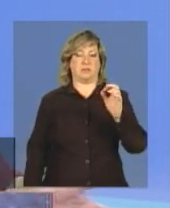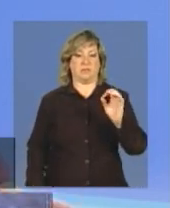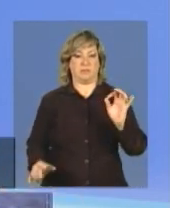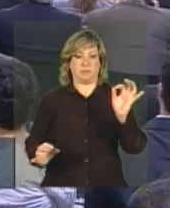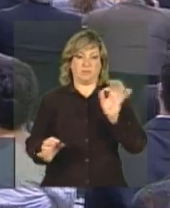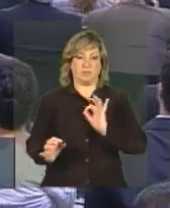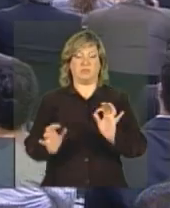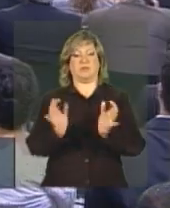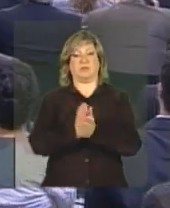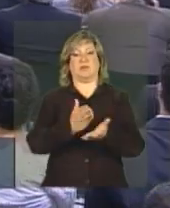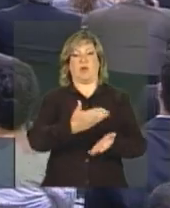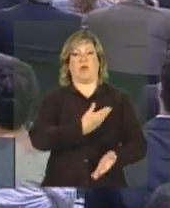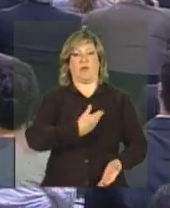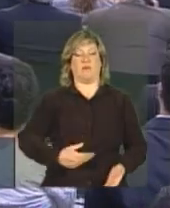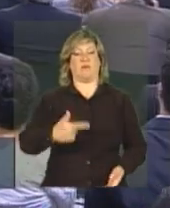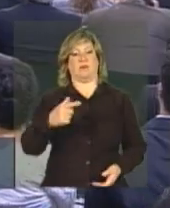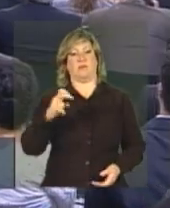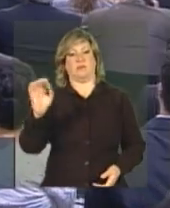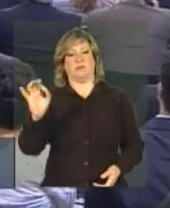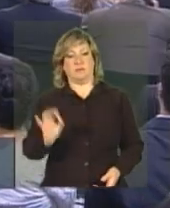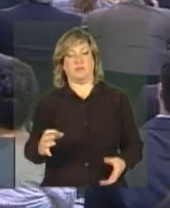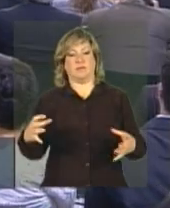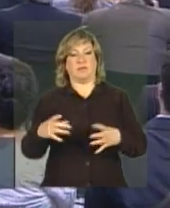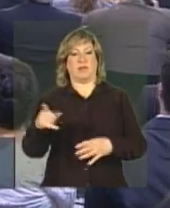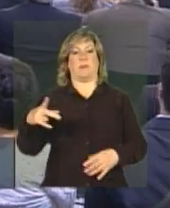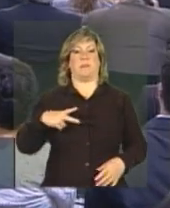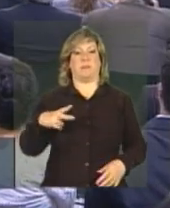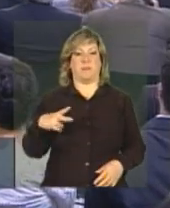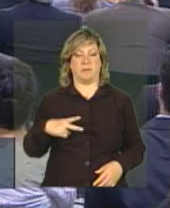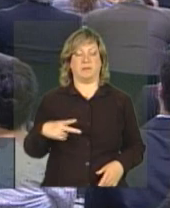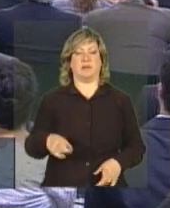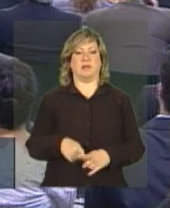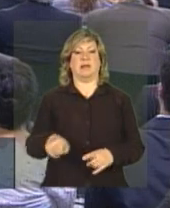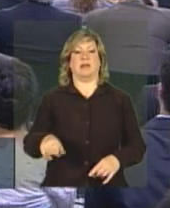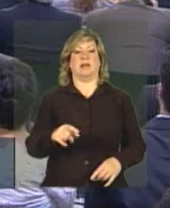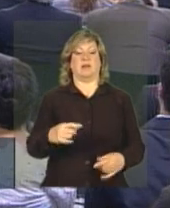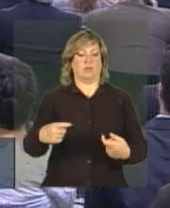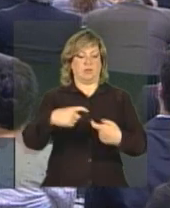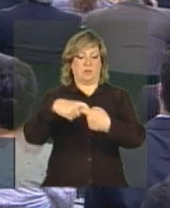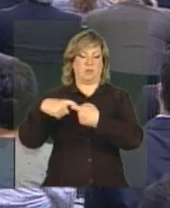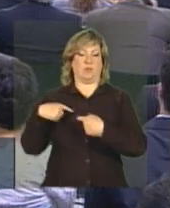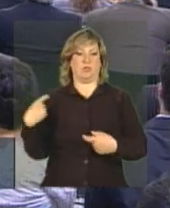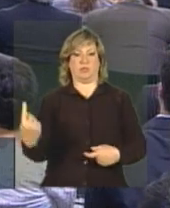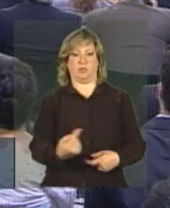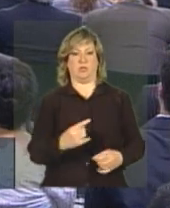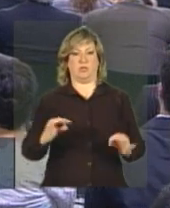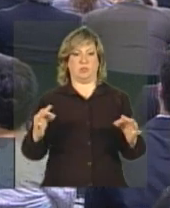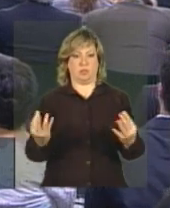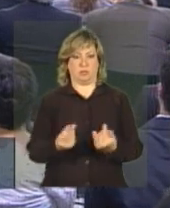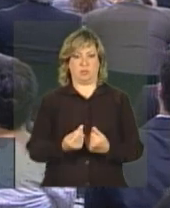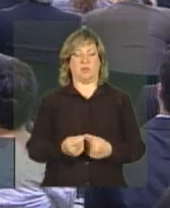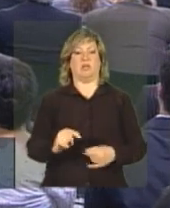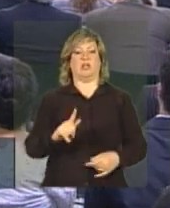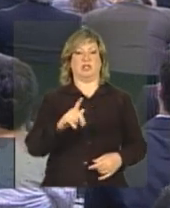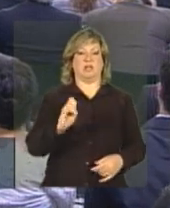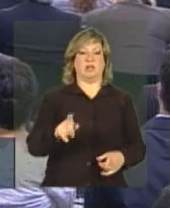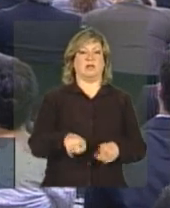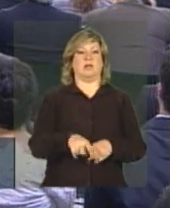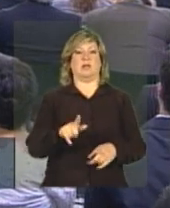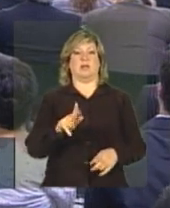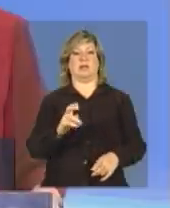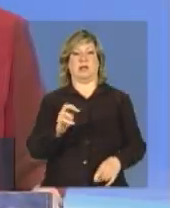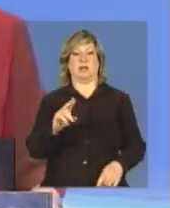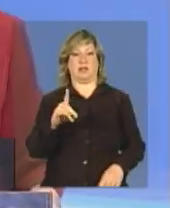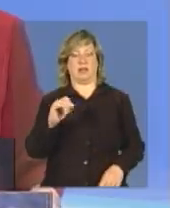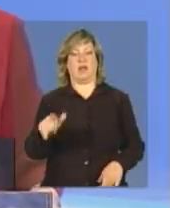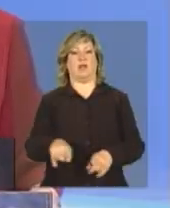que ocorre aqui, em que a Fundação Roberto Marinho, a Fundação Gerdau e a GE participam desse